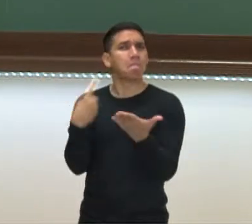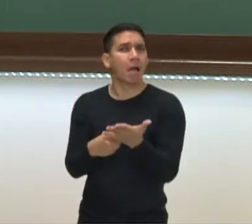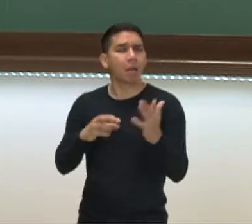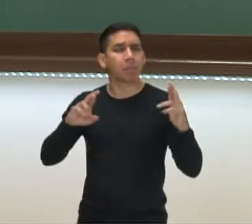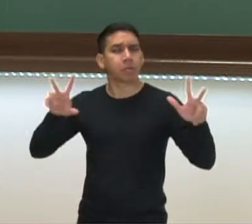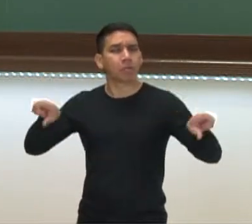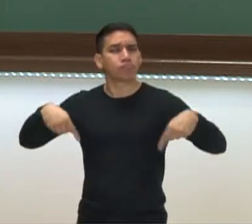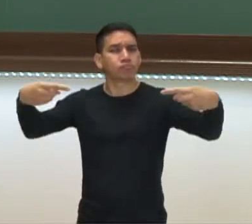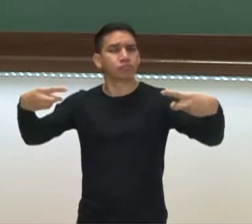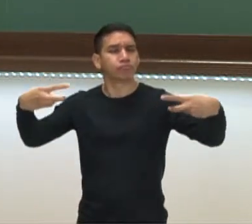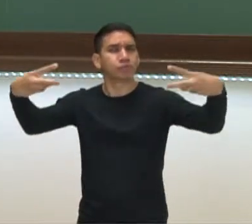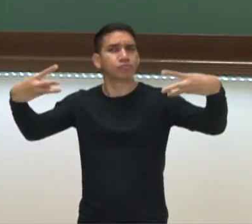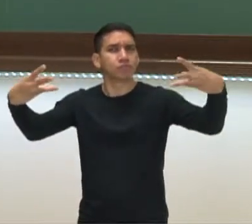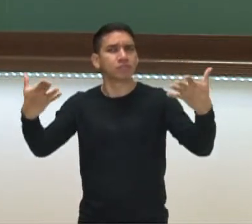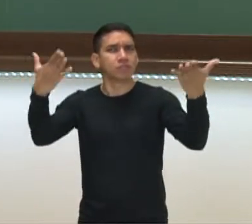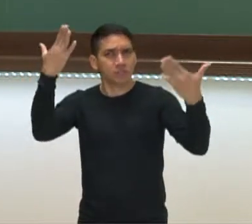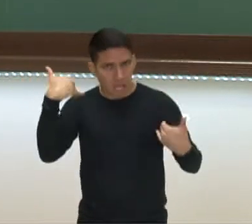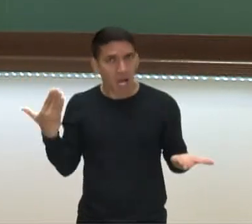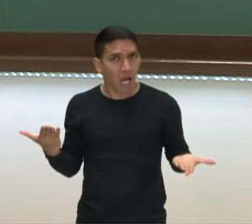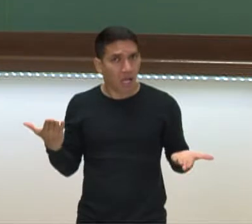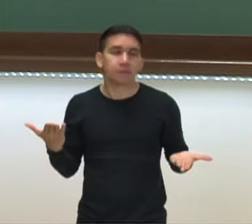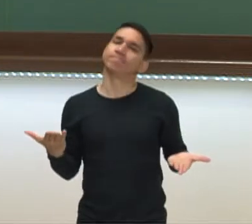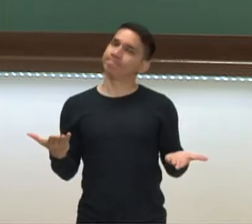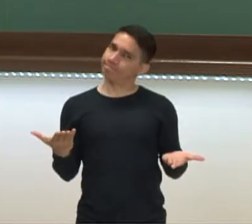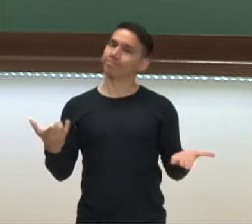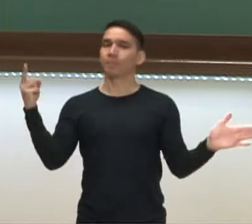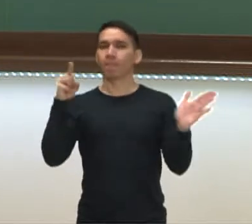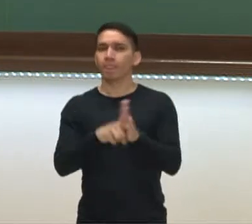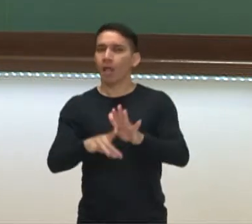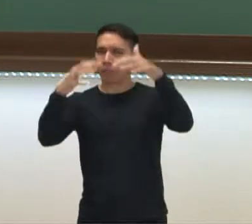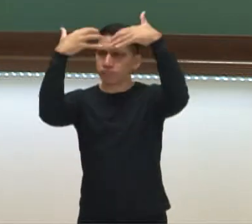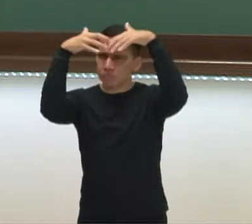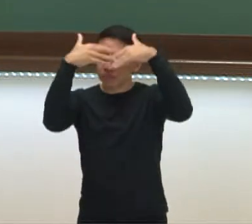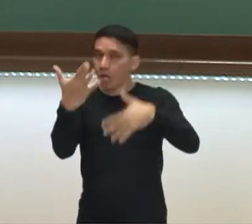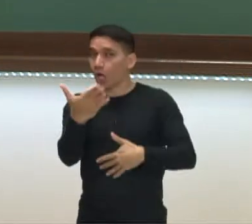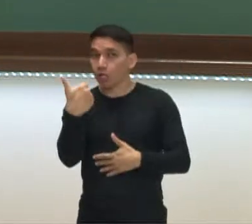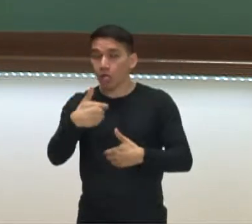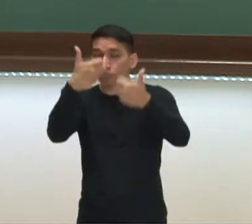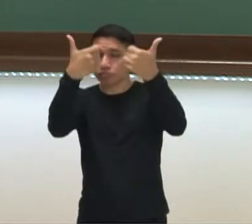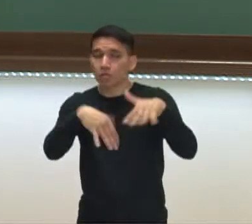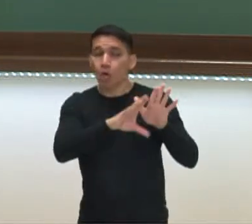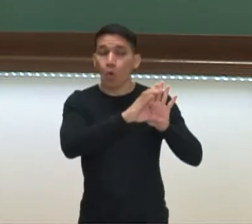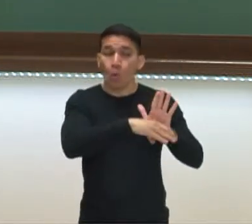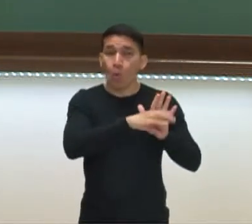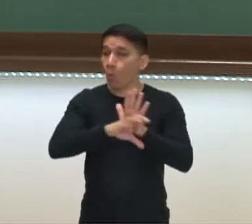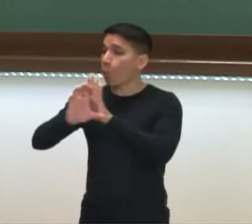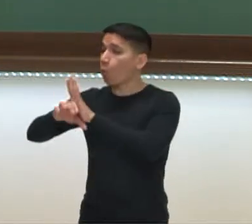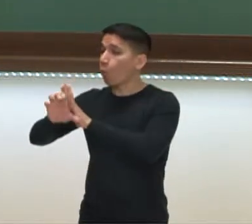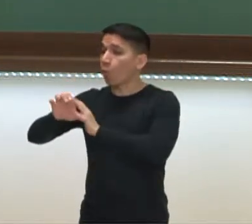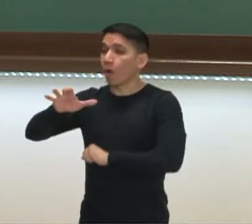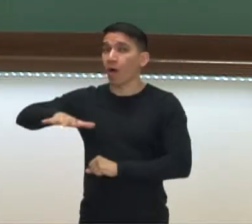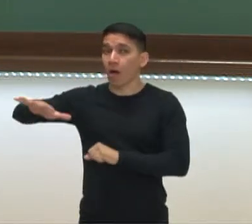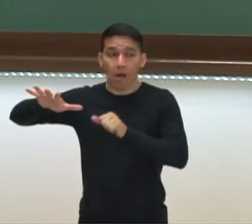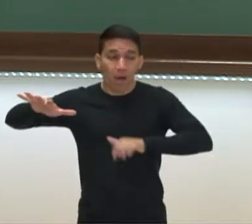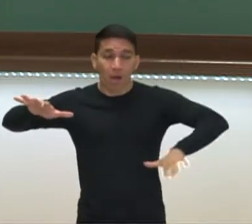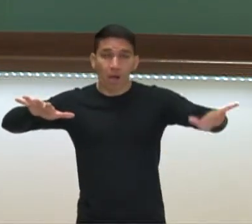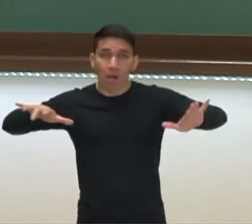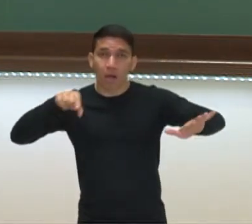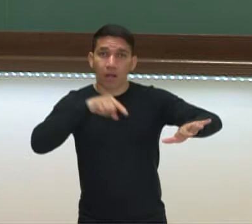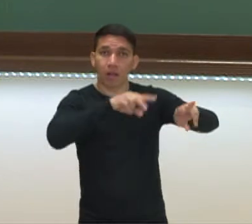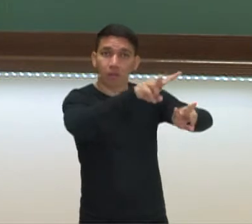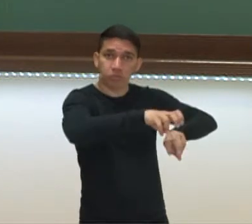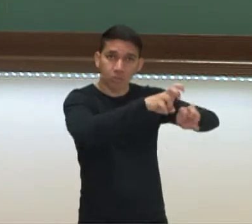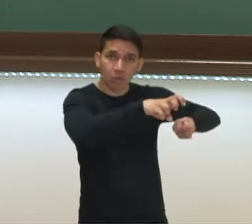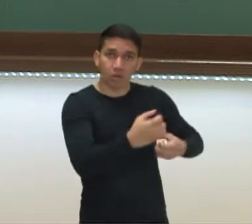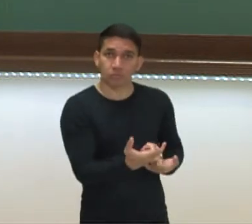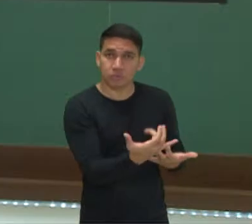diferença entre um e outro? Então, pensemos nos conceitos do que é o espaço rural e do que é o espaço urbano.